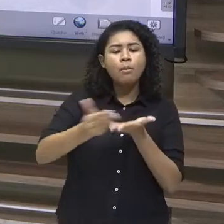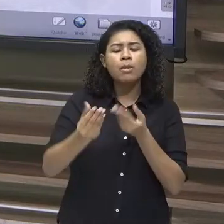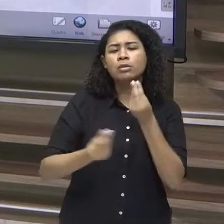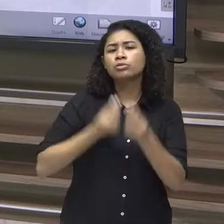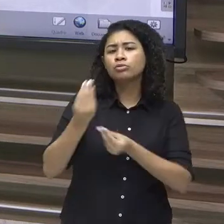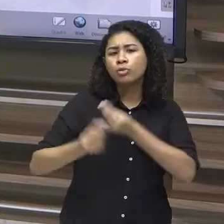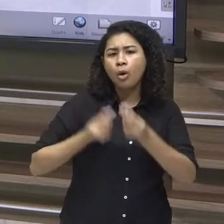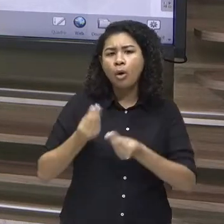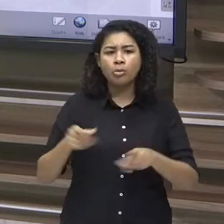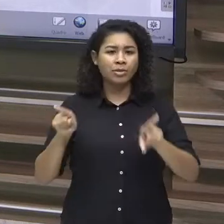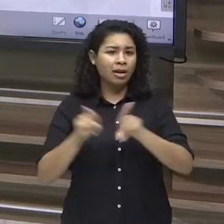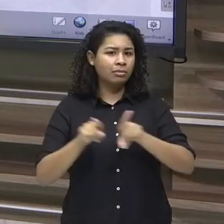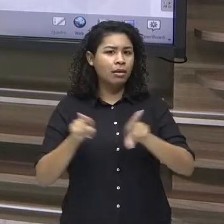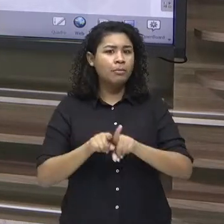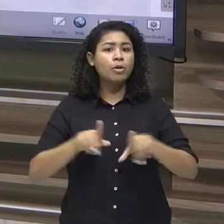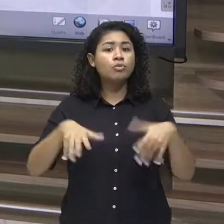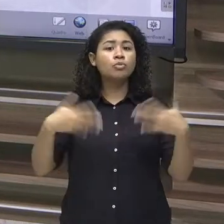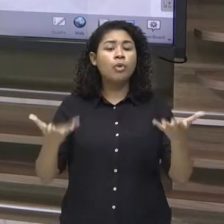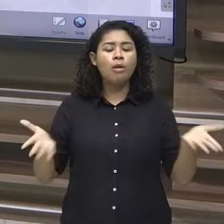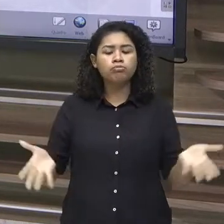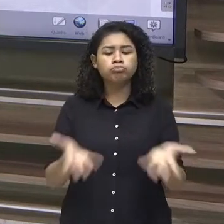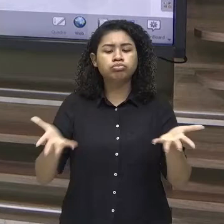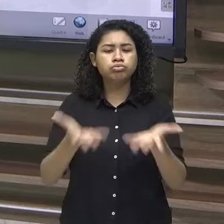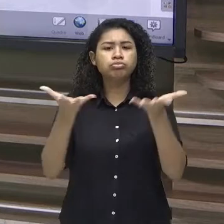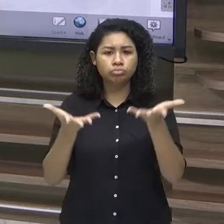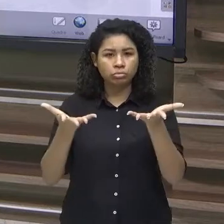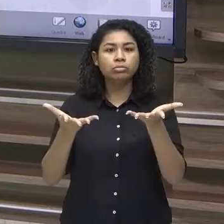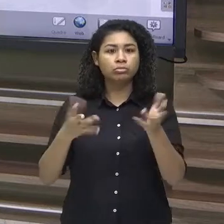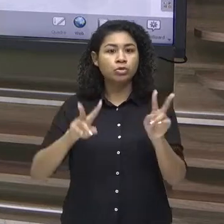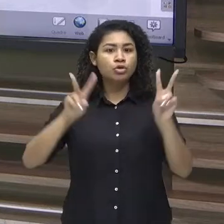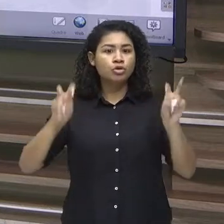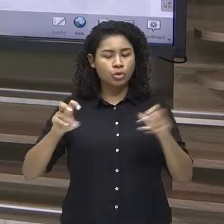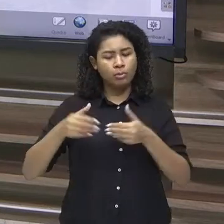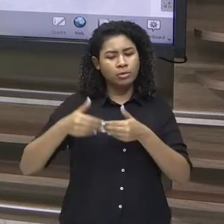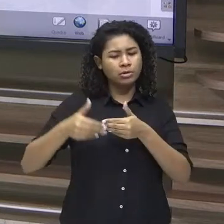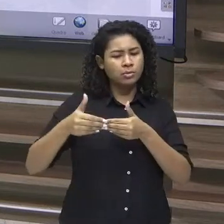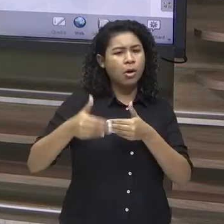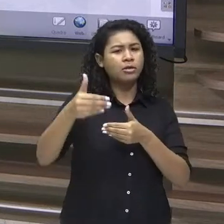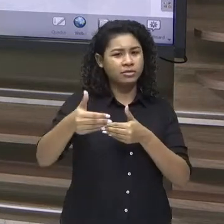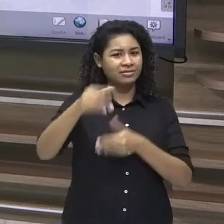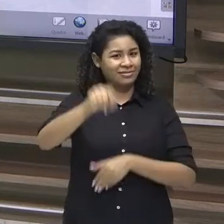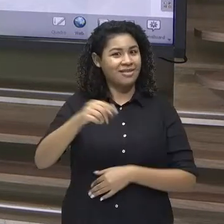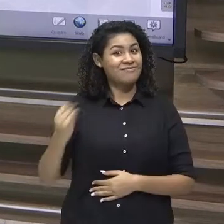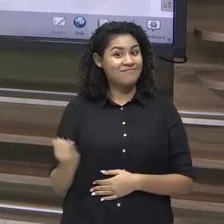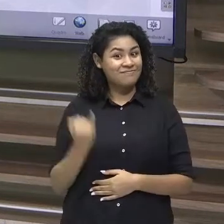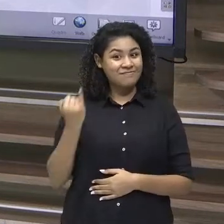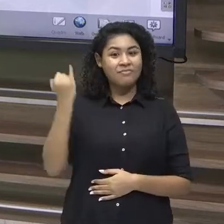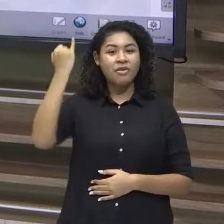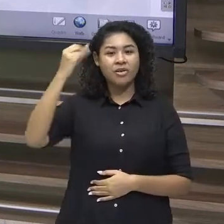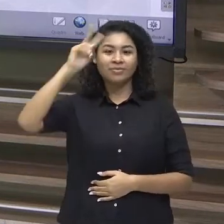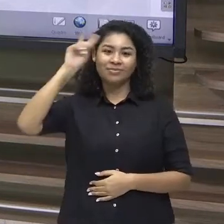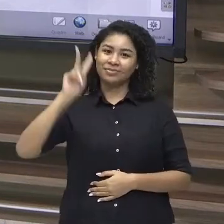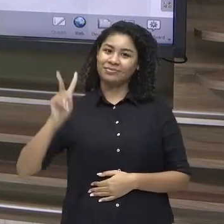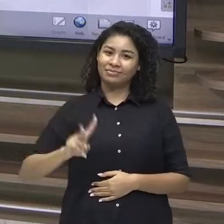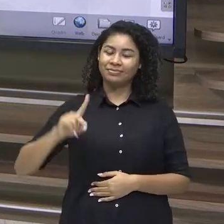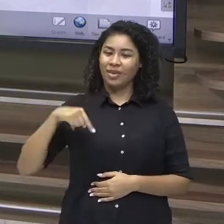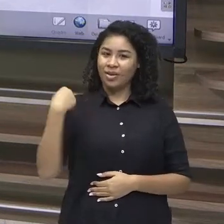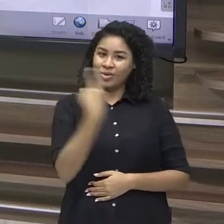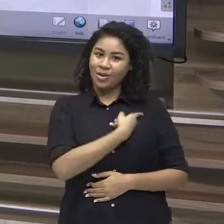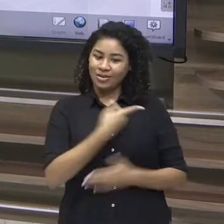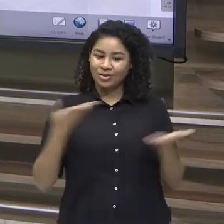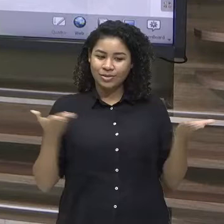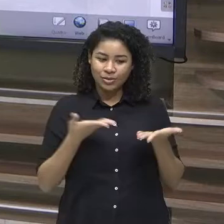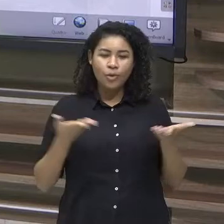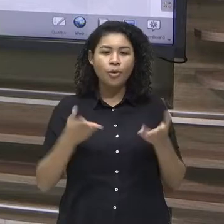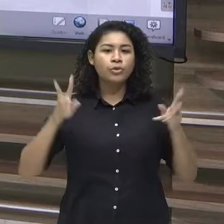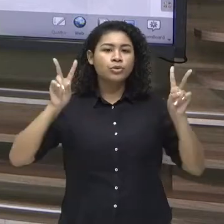processo revolucionário francês, que, de certa forma, foi importantíssimo para a nossa história, para constituir o que a gente conhece hoje